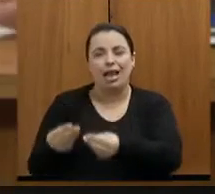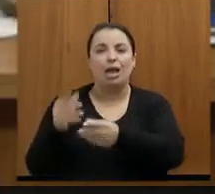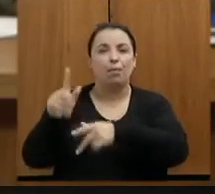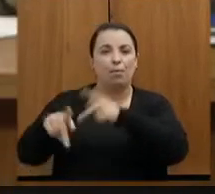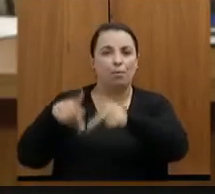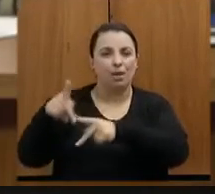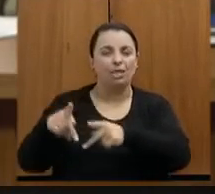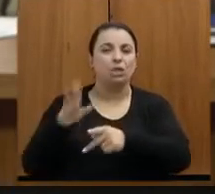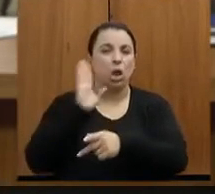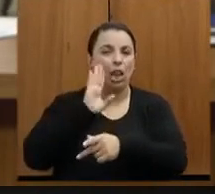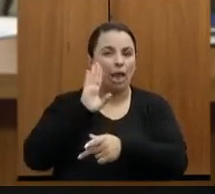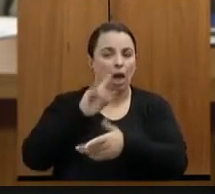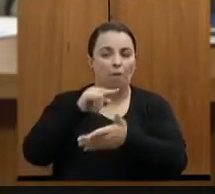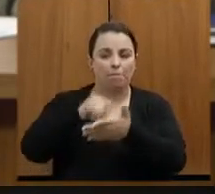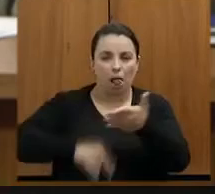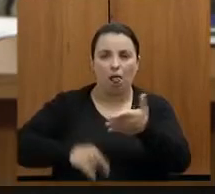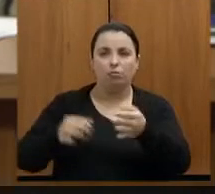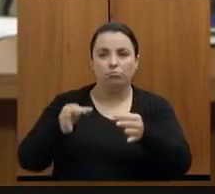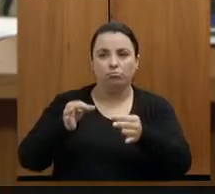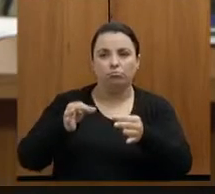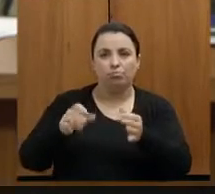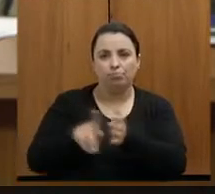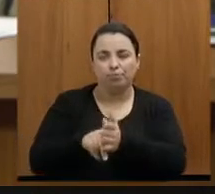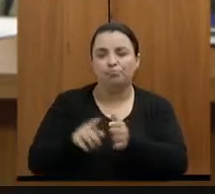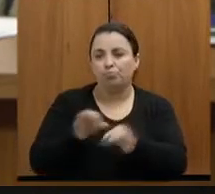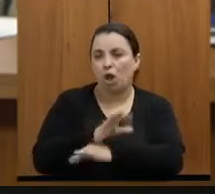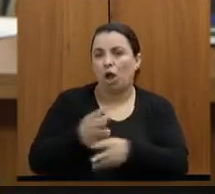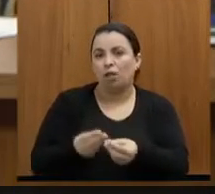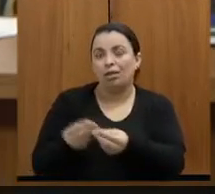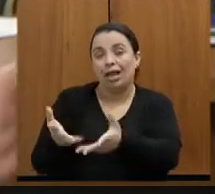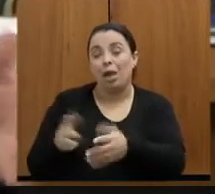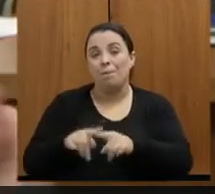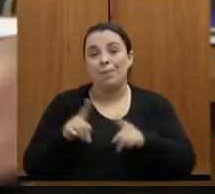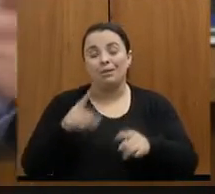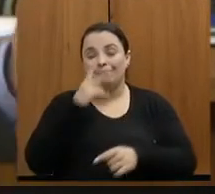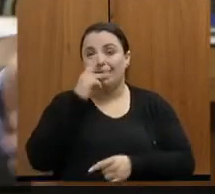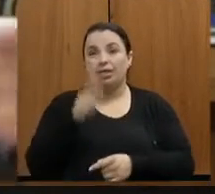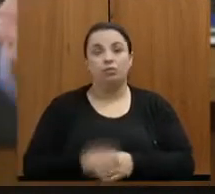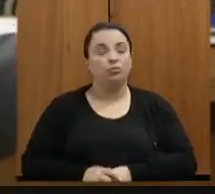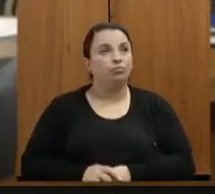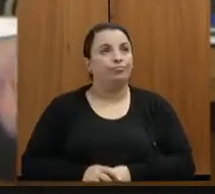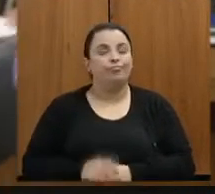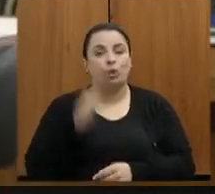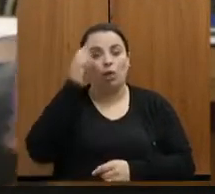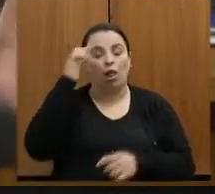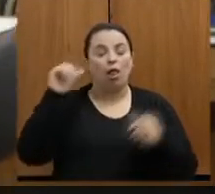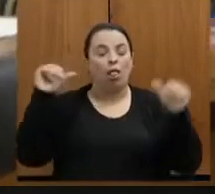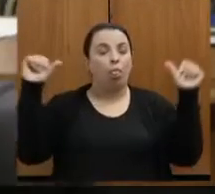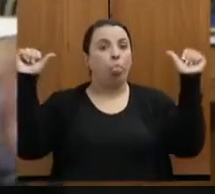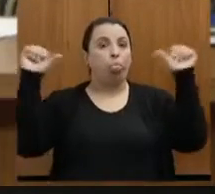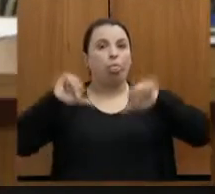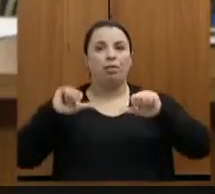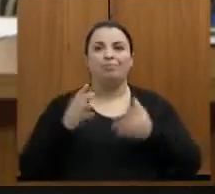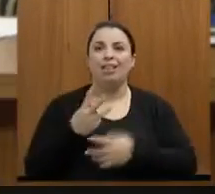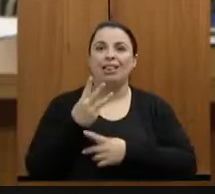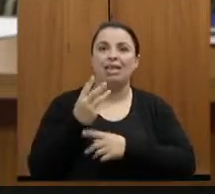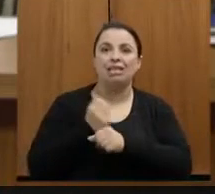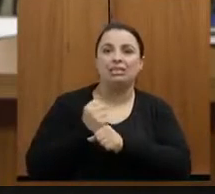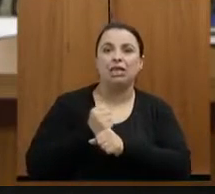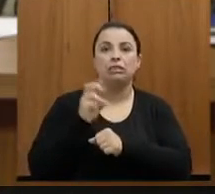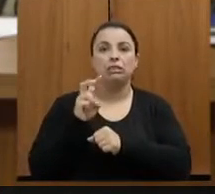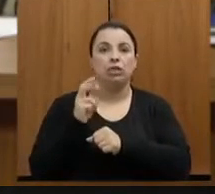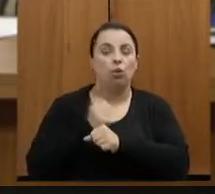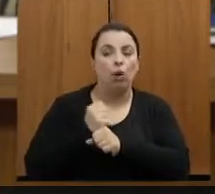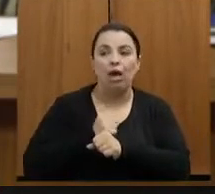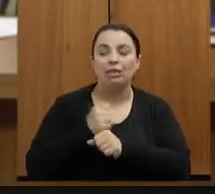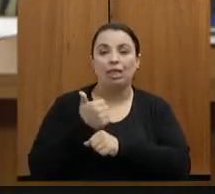até politicamente relevante para o prefeito, porém vira um pesadelo, porque passa um ano, dois anos, três anos, cinco anos, dez anos e nada